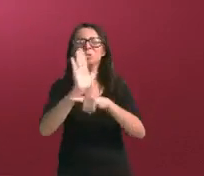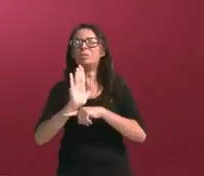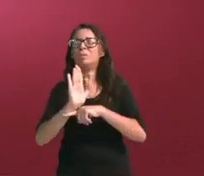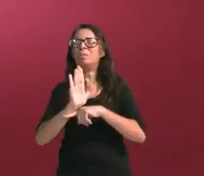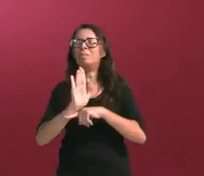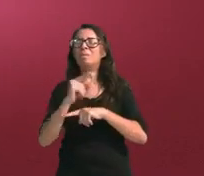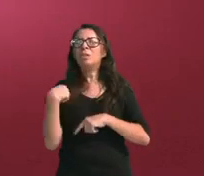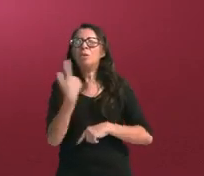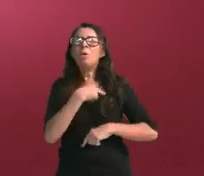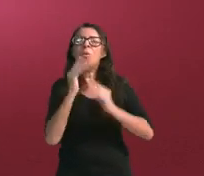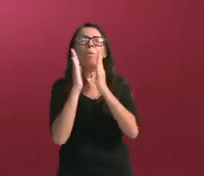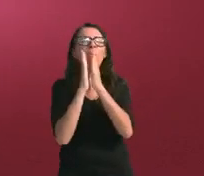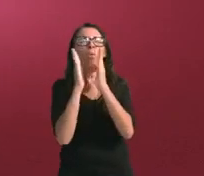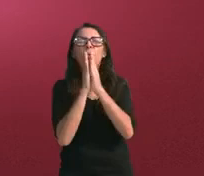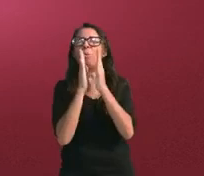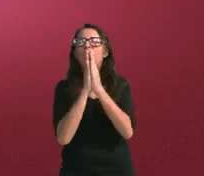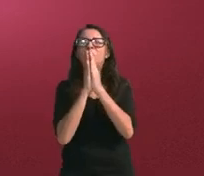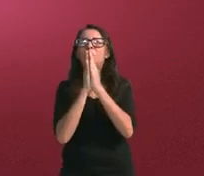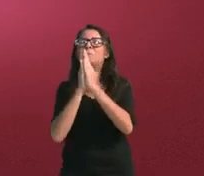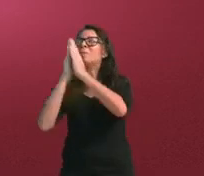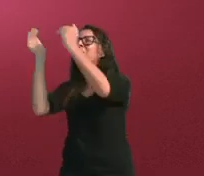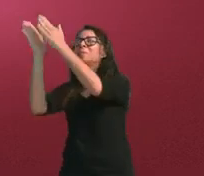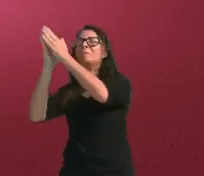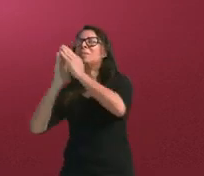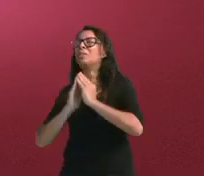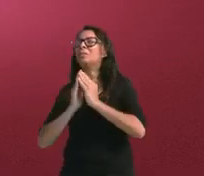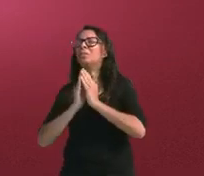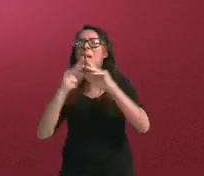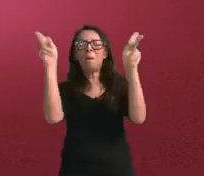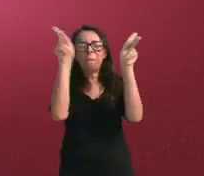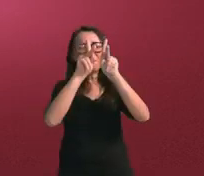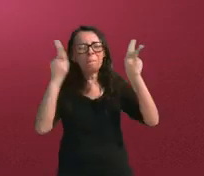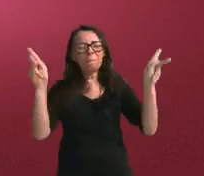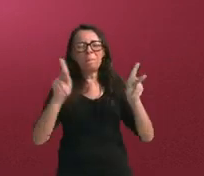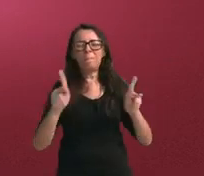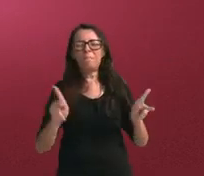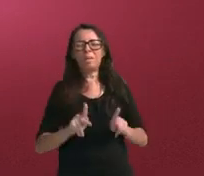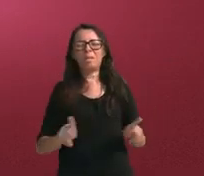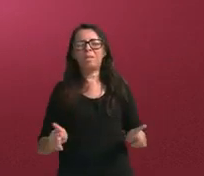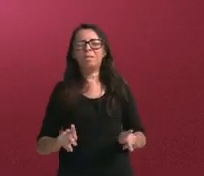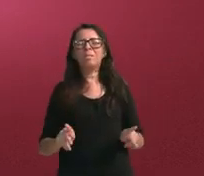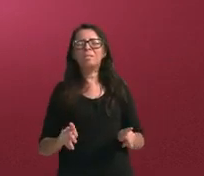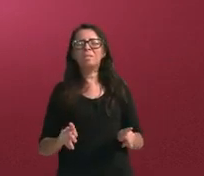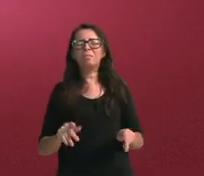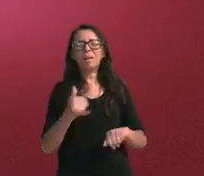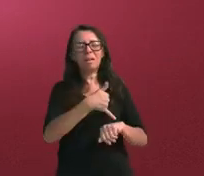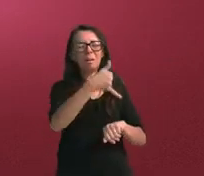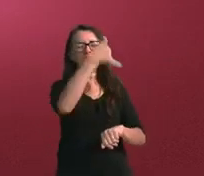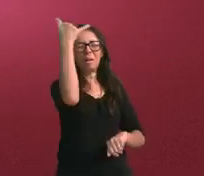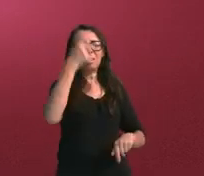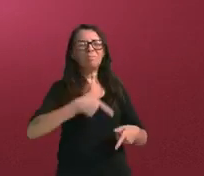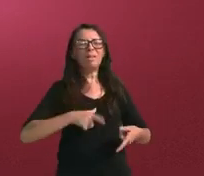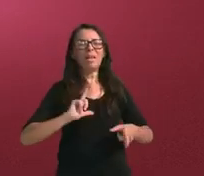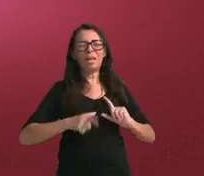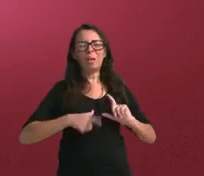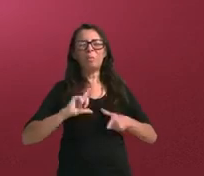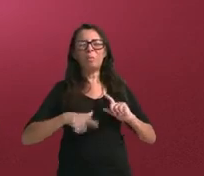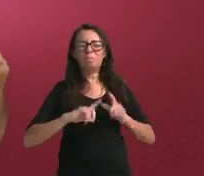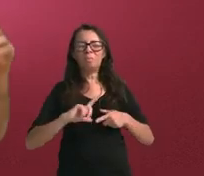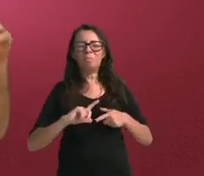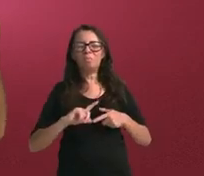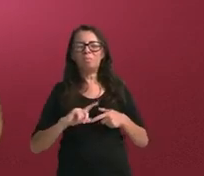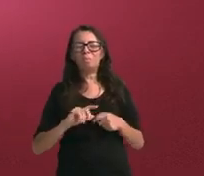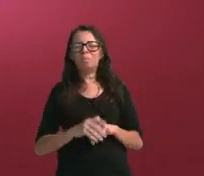intercedemos para que haja paz, o agir do Senhor venha estar trazendo paz àquela região, ó Deus. Ó Deus